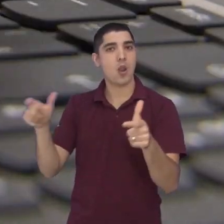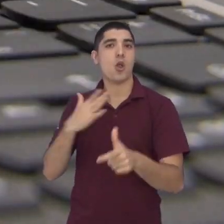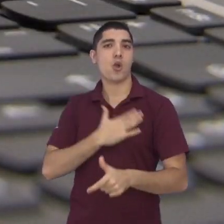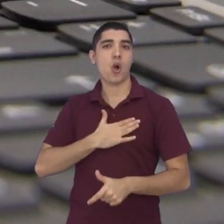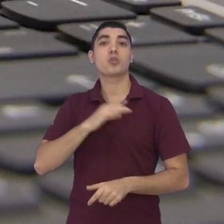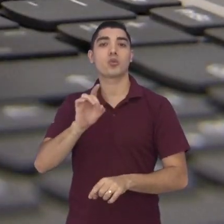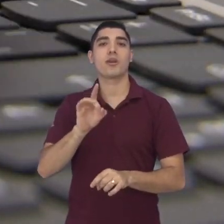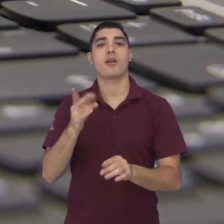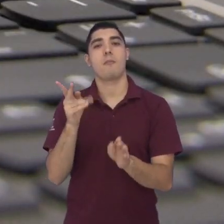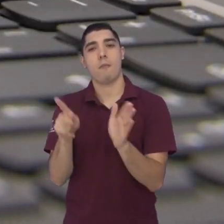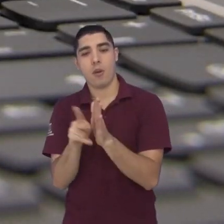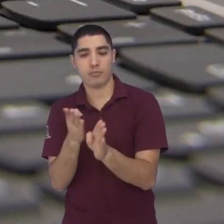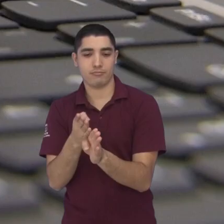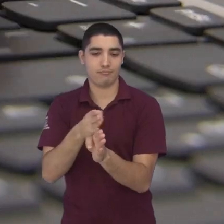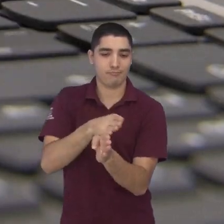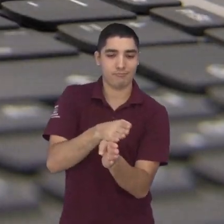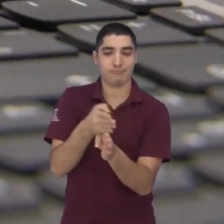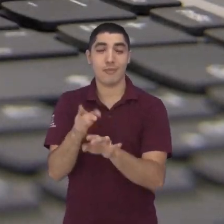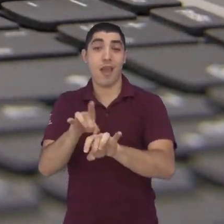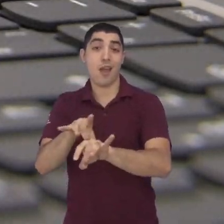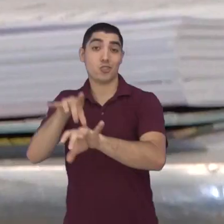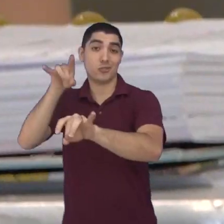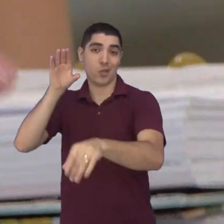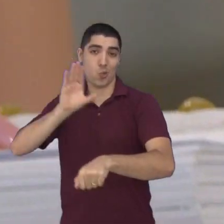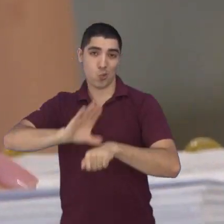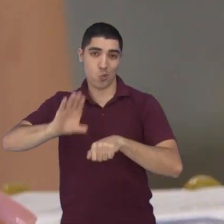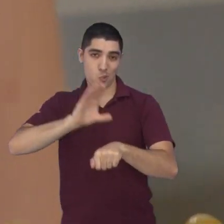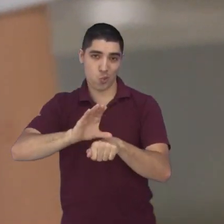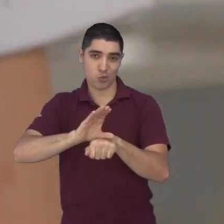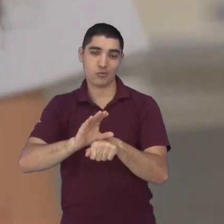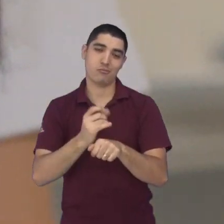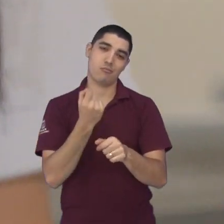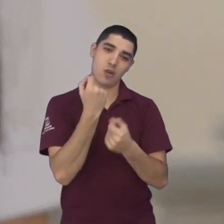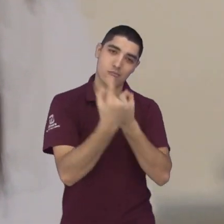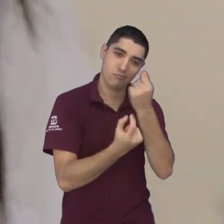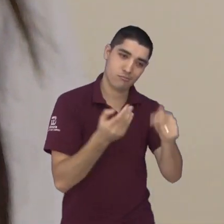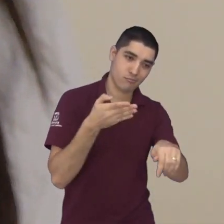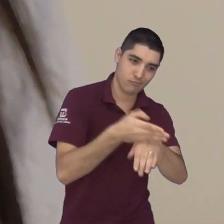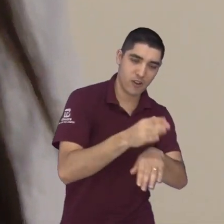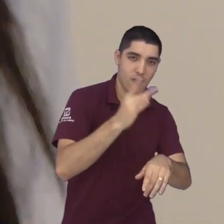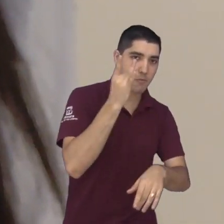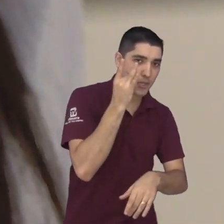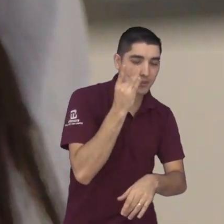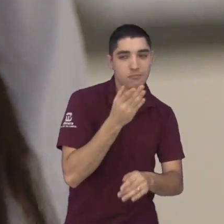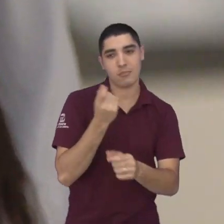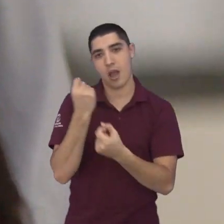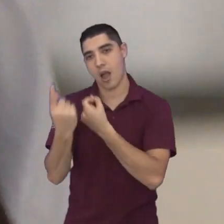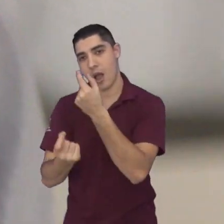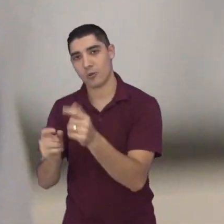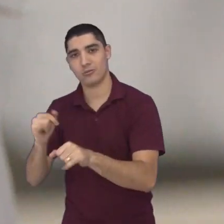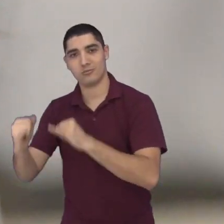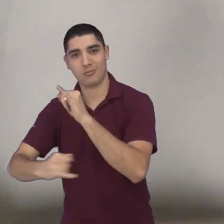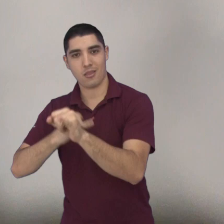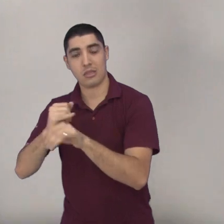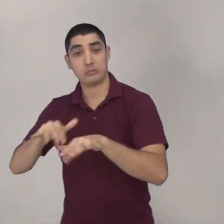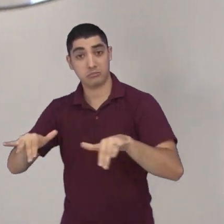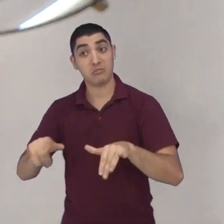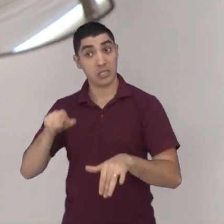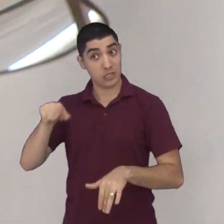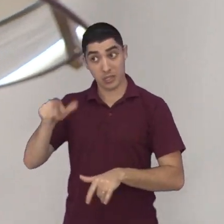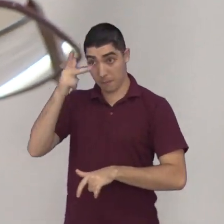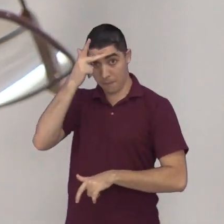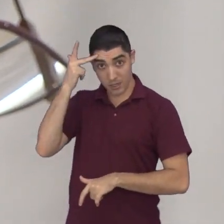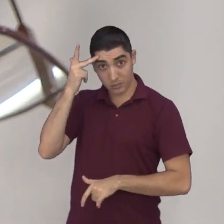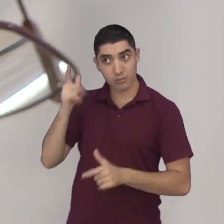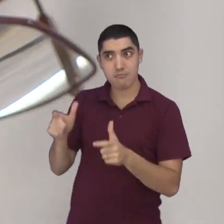presencial também lidera a preferência dos entrevistados e mesmo com tantas variações o sonho da graduação é uma realidade